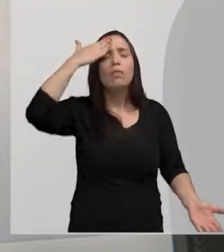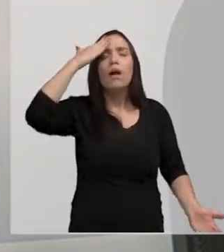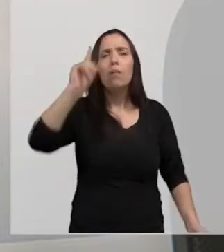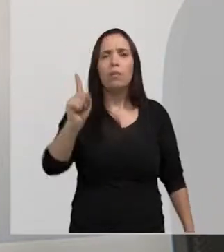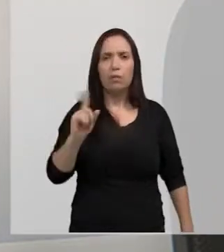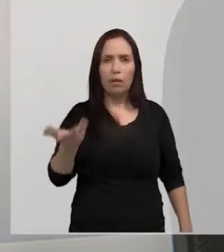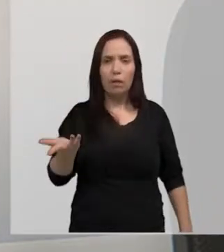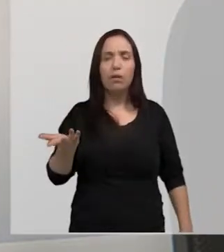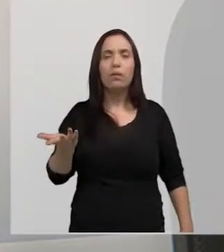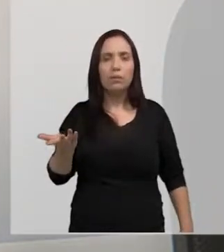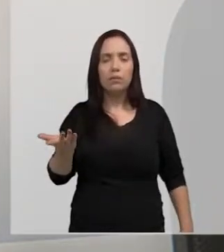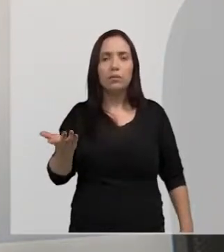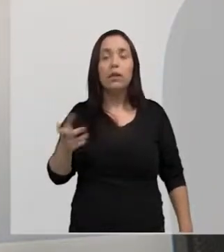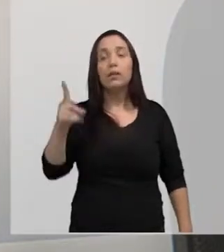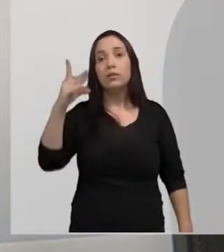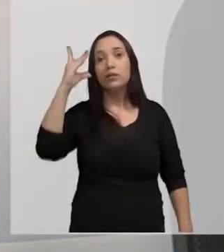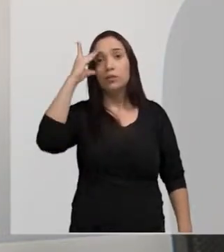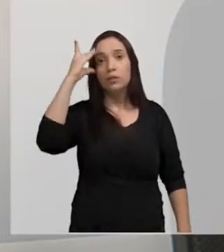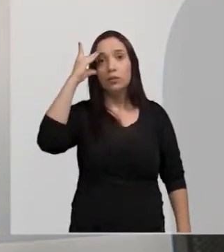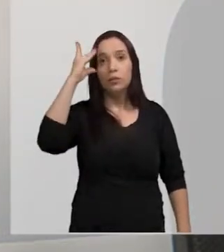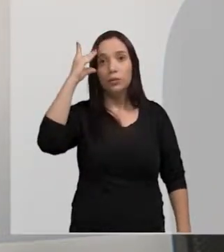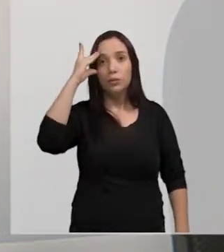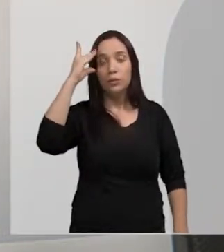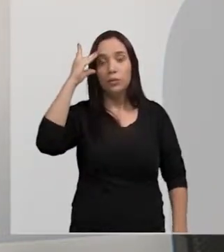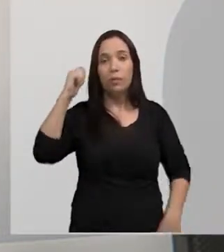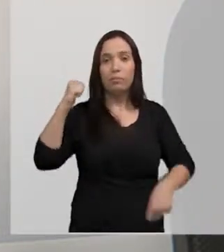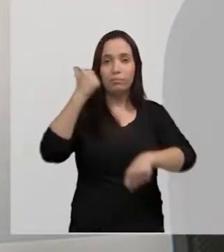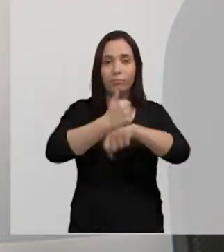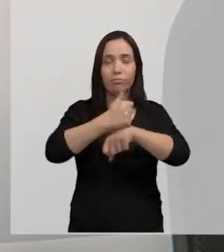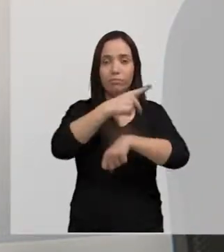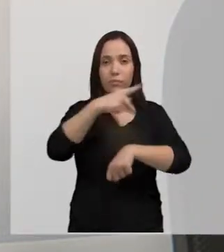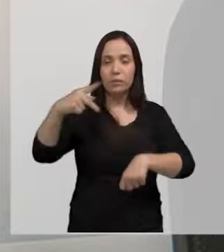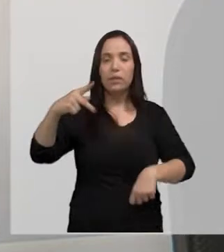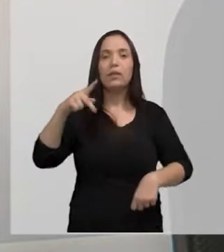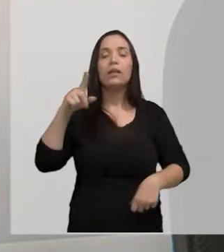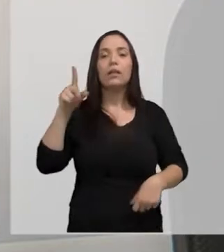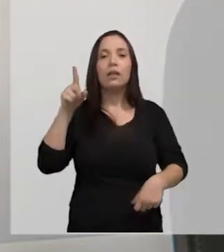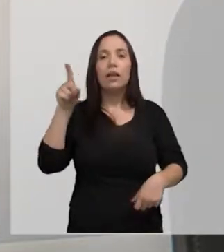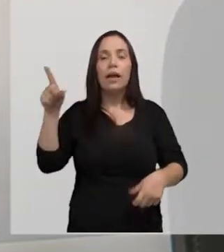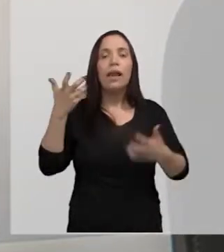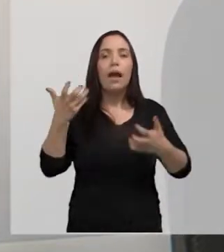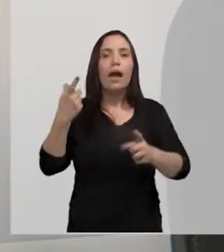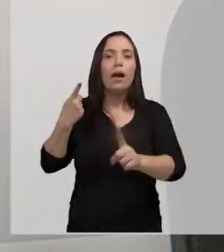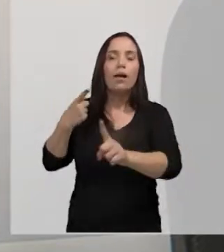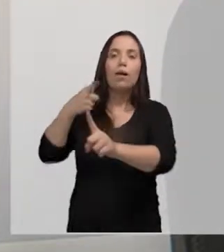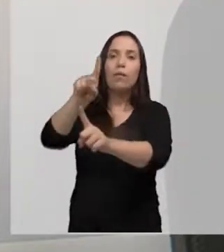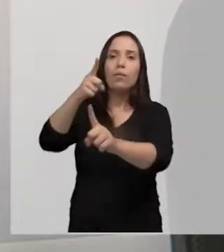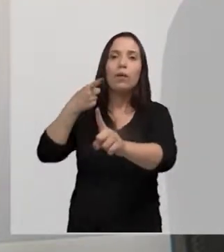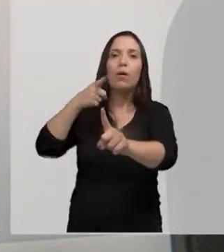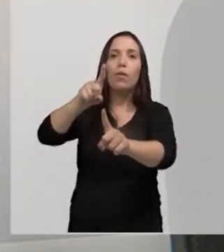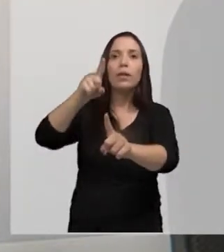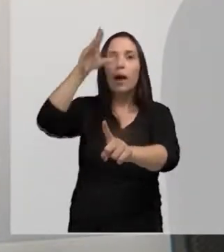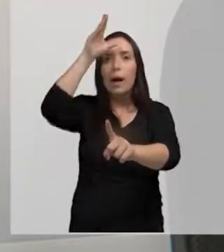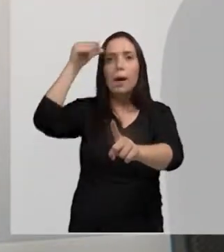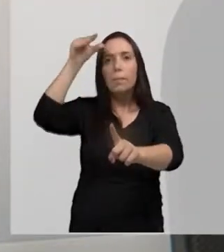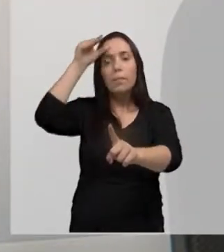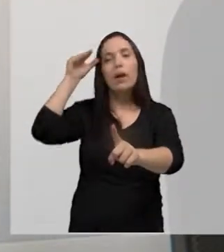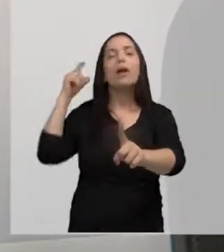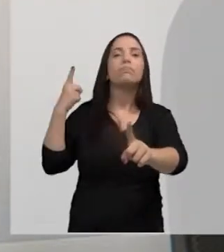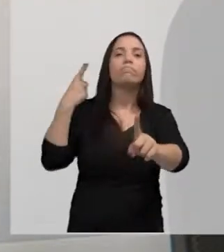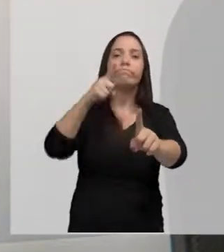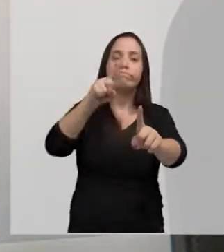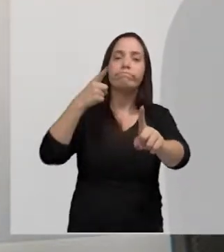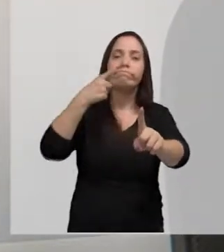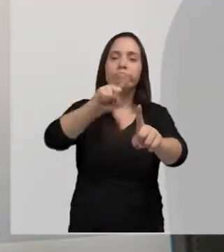Logo no início do segundo mandato de Dilma Rousseff, ele trabalha abertamente para desestabilizar Camilo Santana,